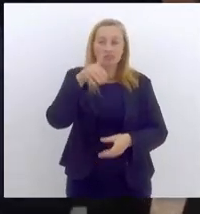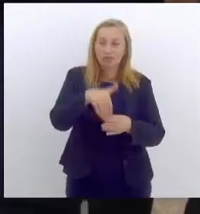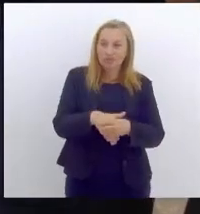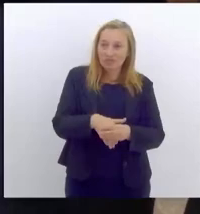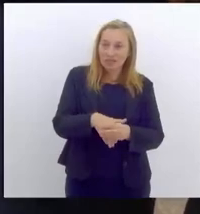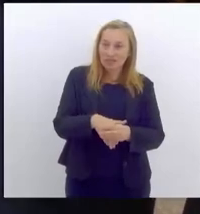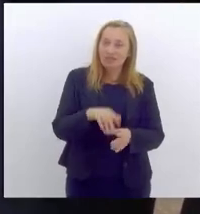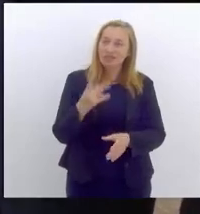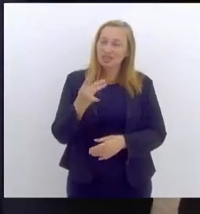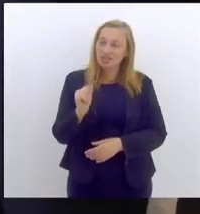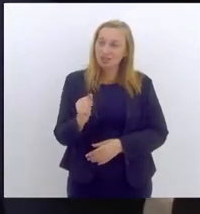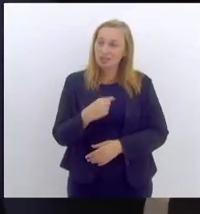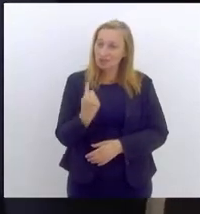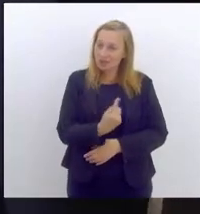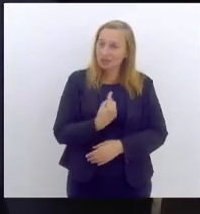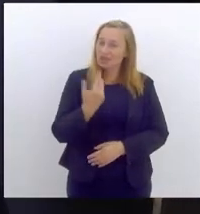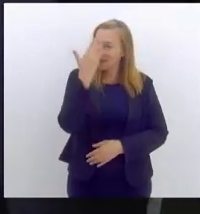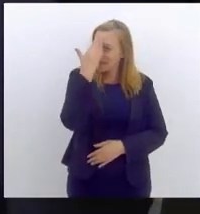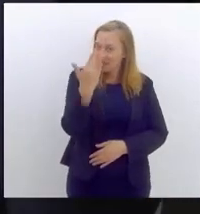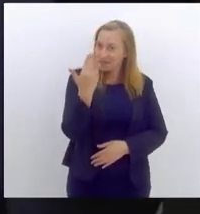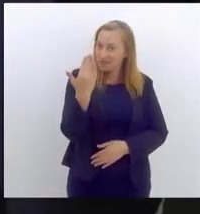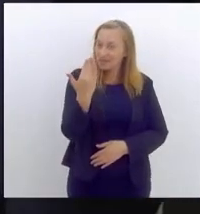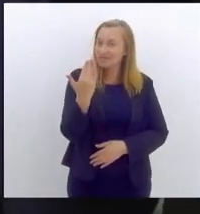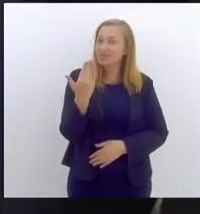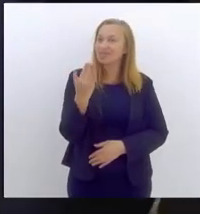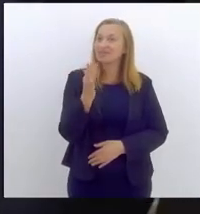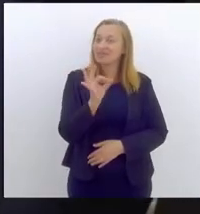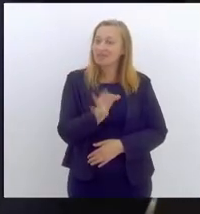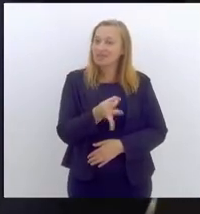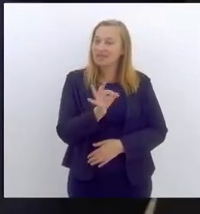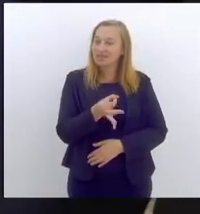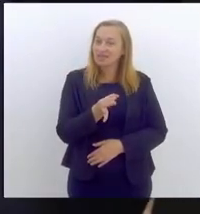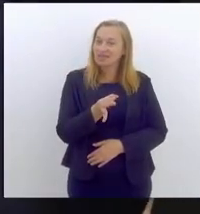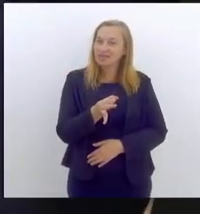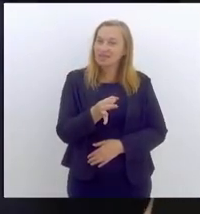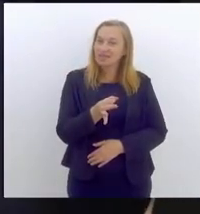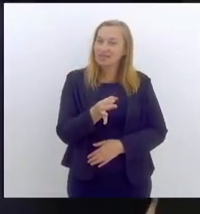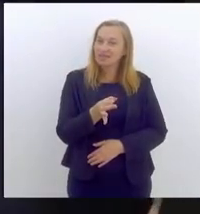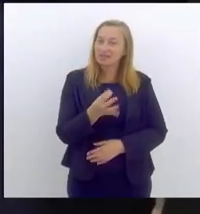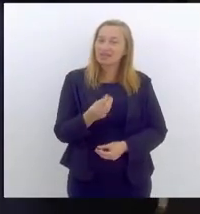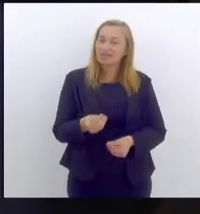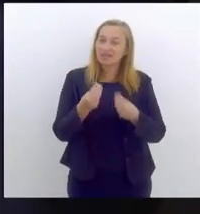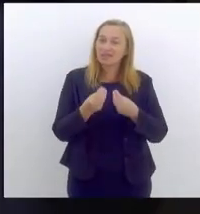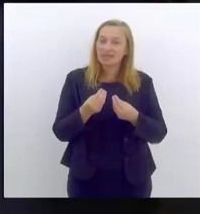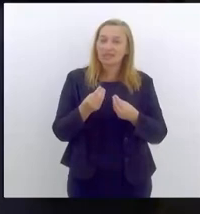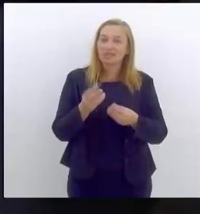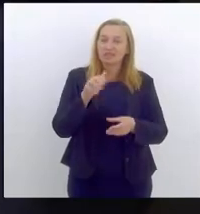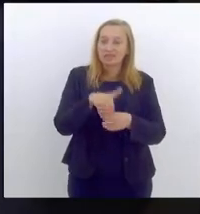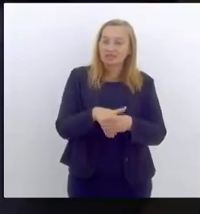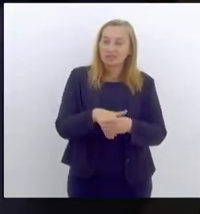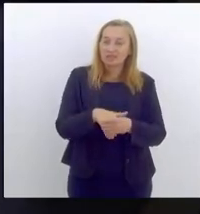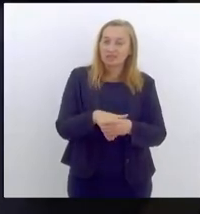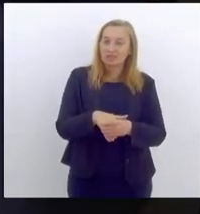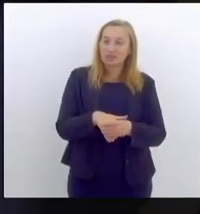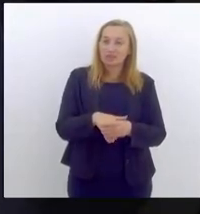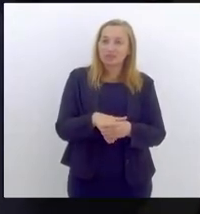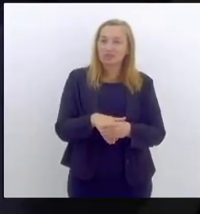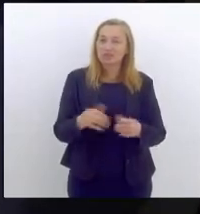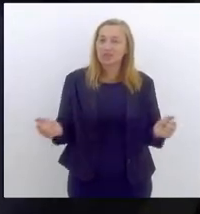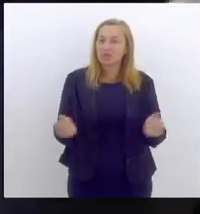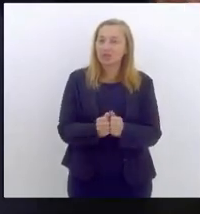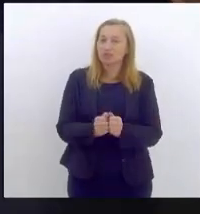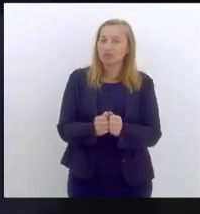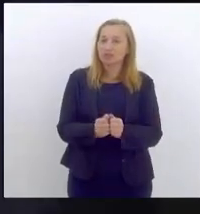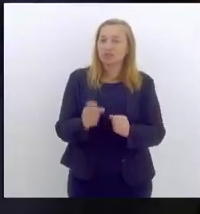nossa chapa e agradeço do fundo do meu coração por terem me dado esse voto de confiança de compor na mesa diretora.